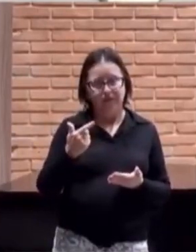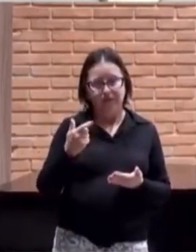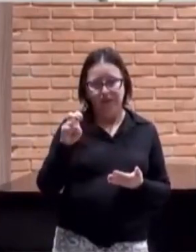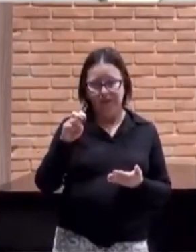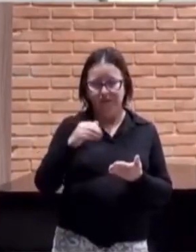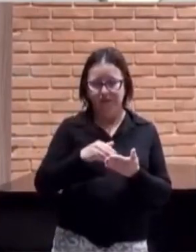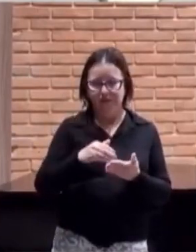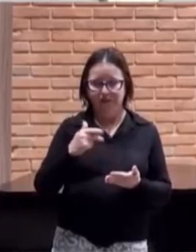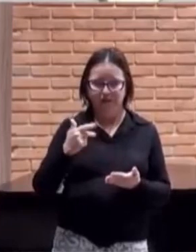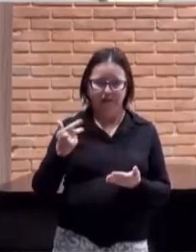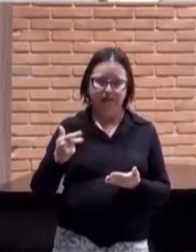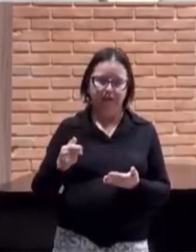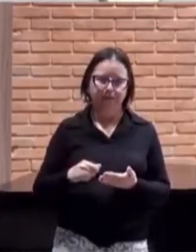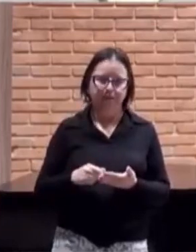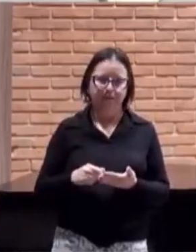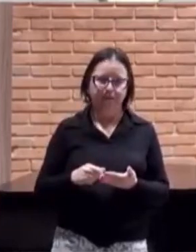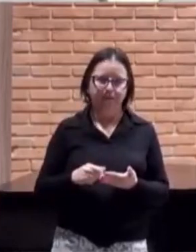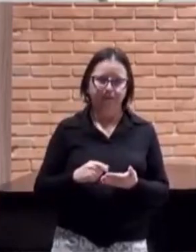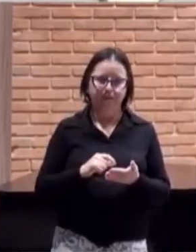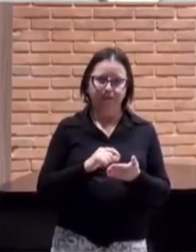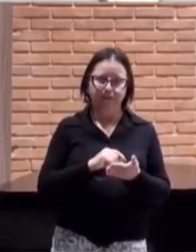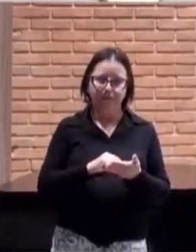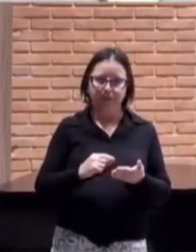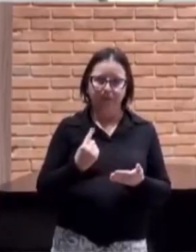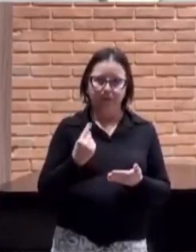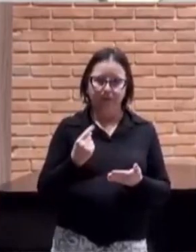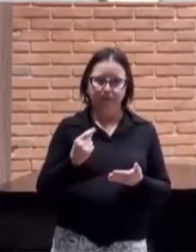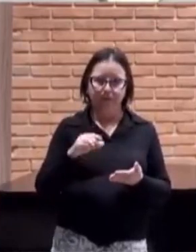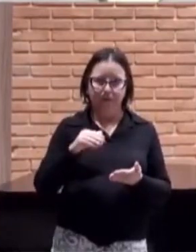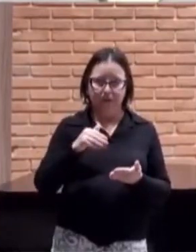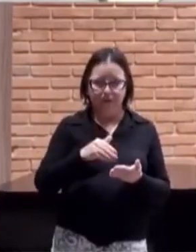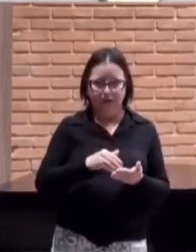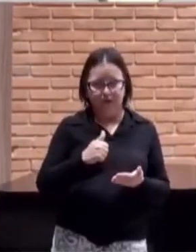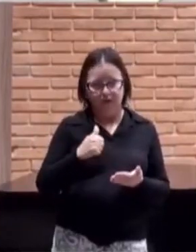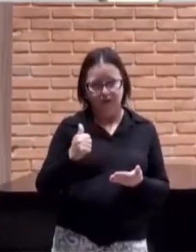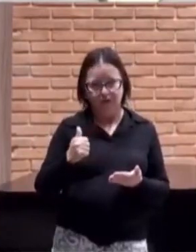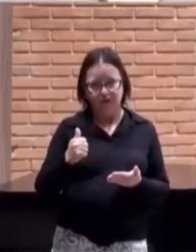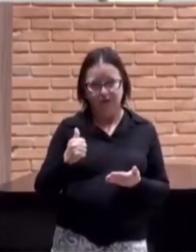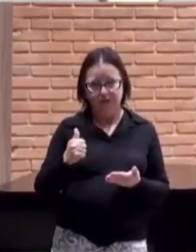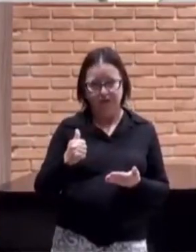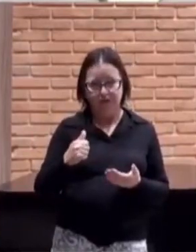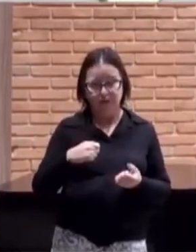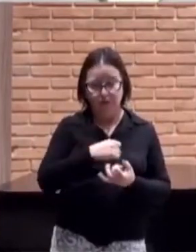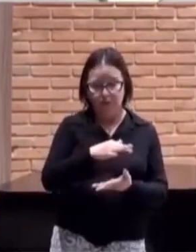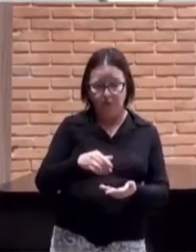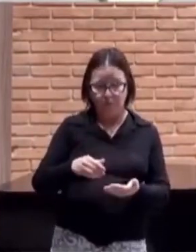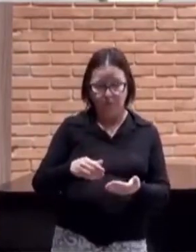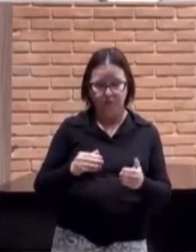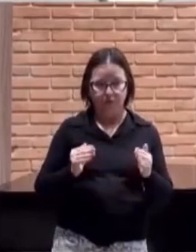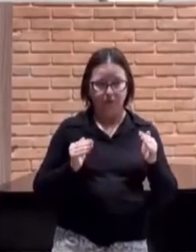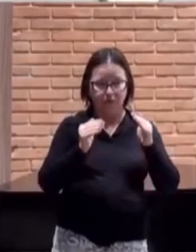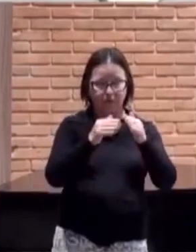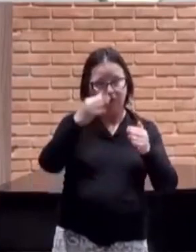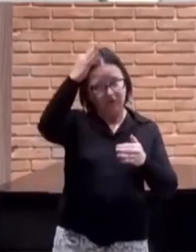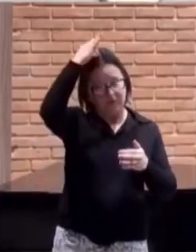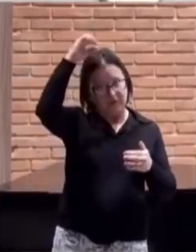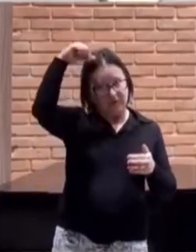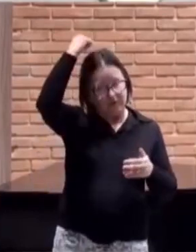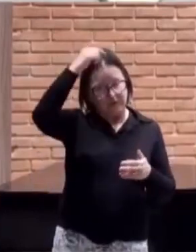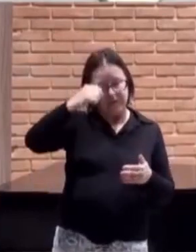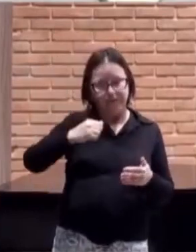11, o mundo inteiro sob o foco do Espírito Santo. De